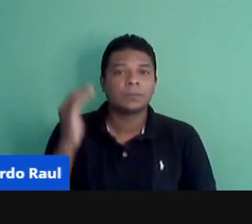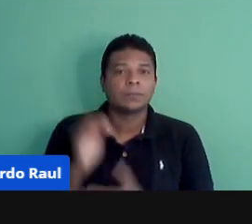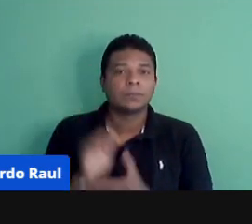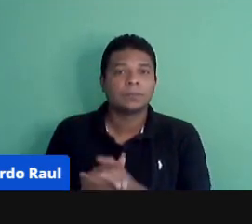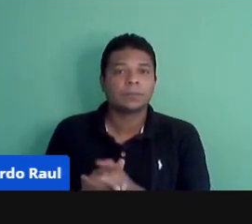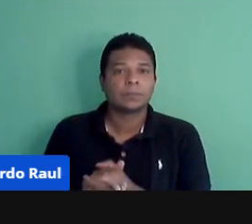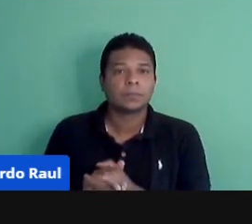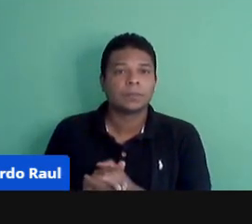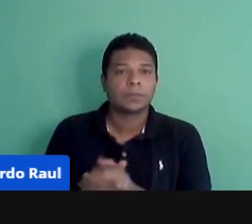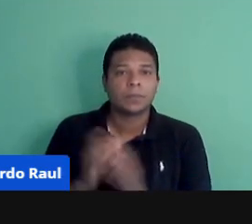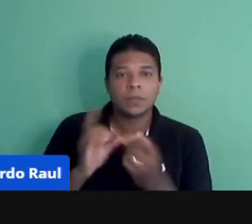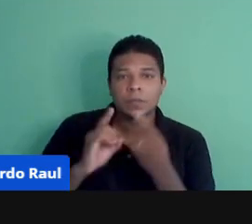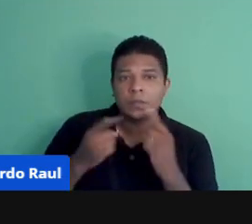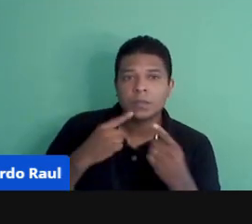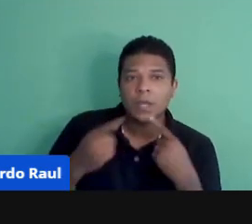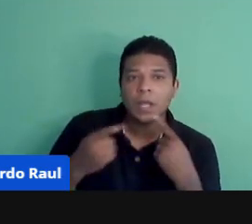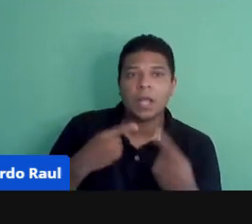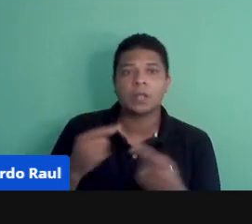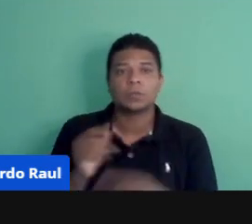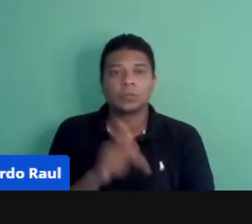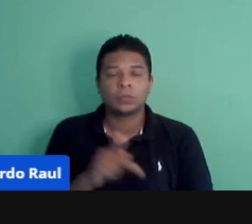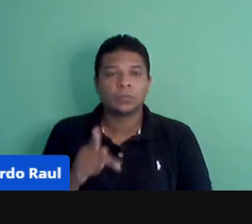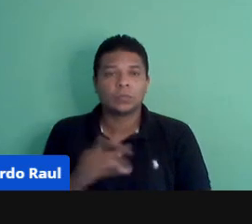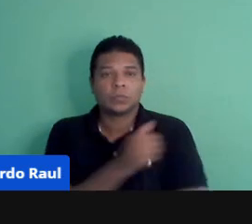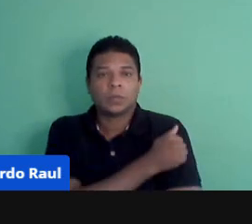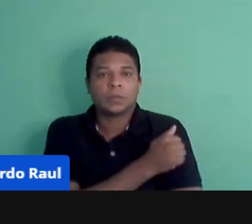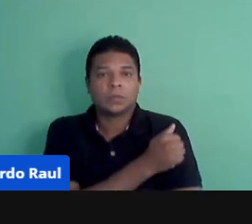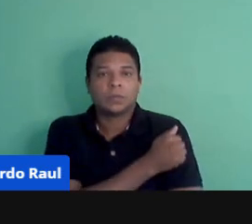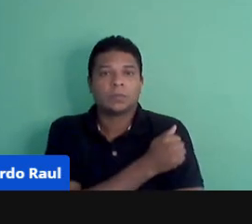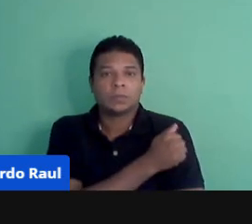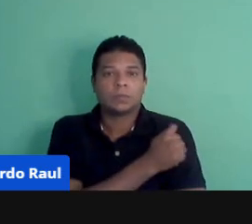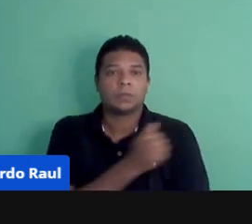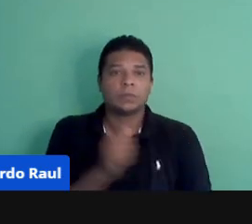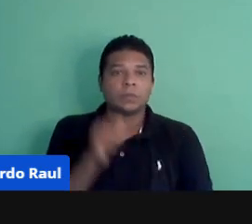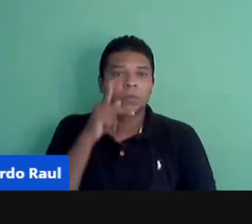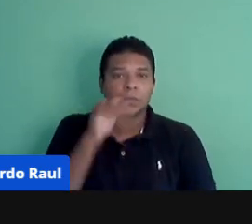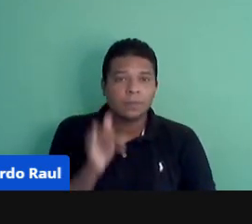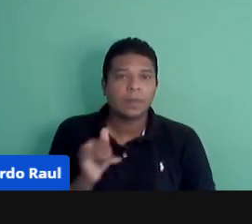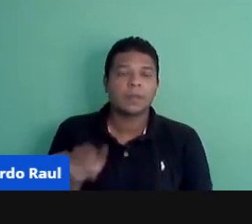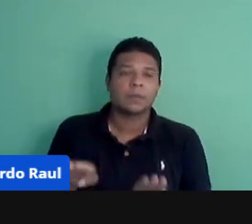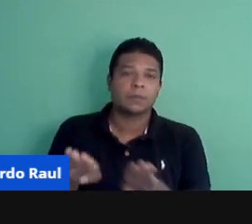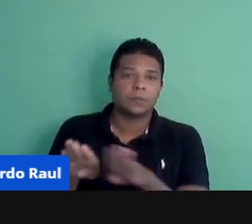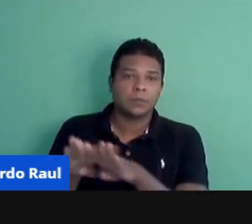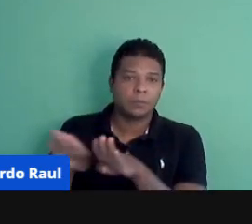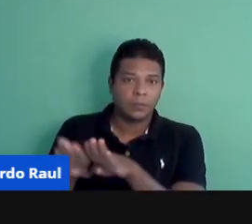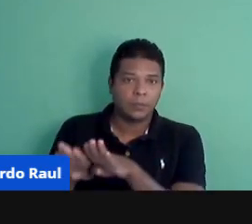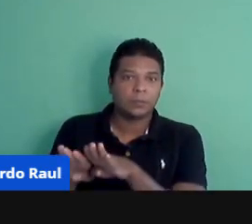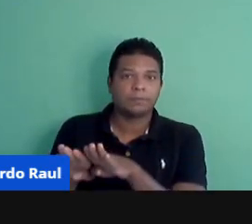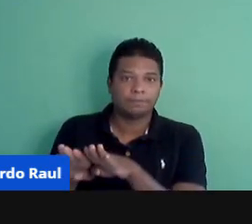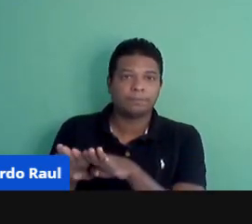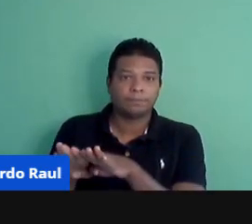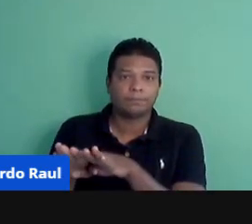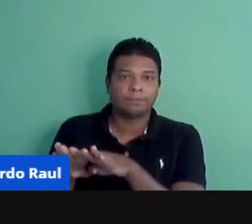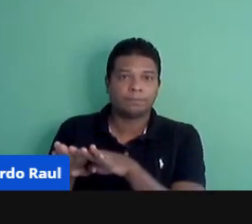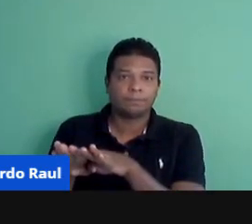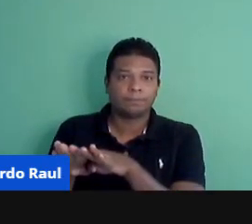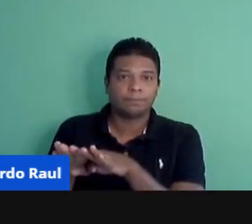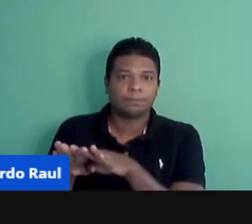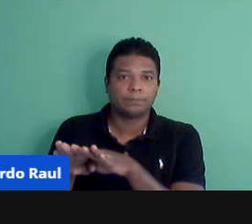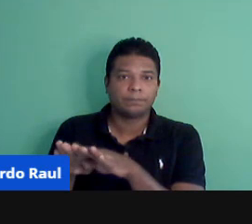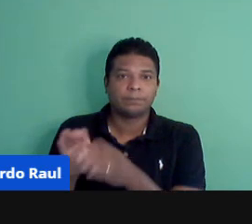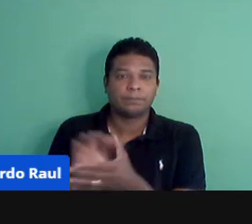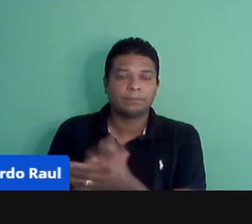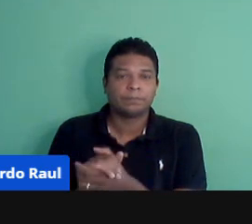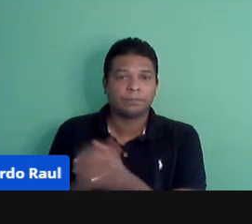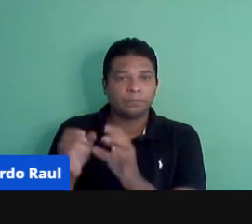com professores, com alunos e com os pais, muitas vezes, eu sempre deixei